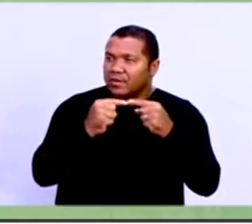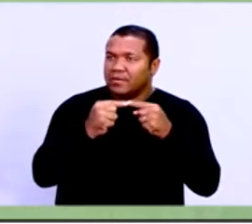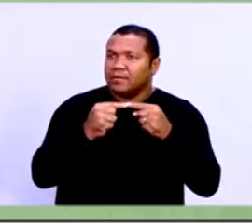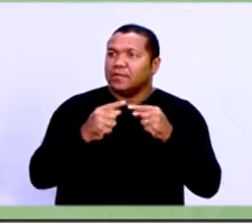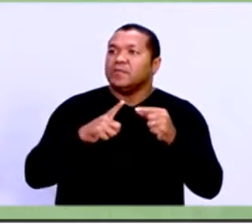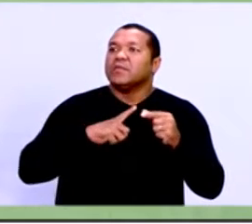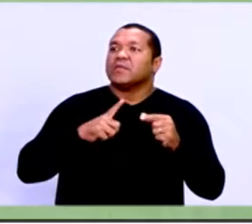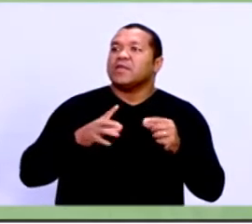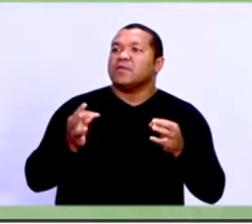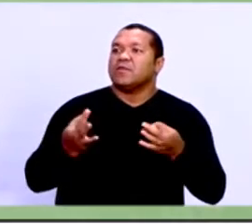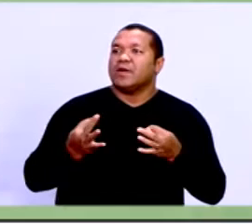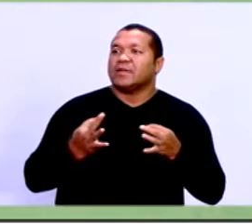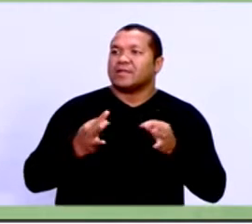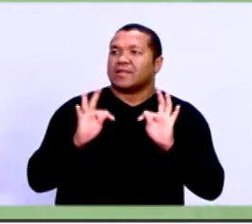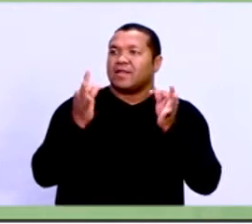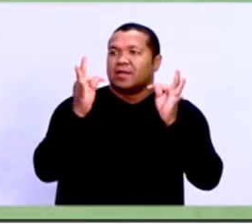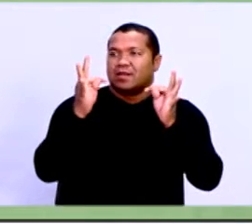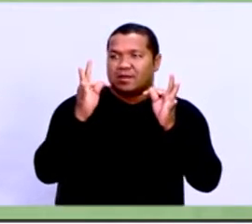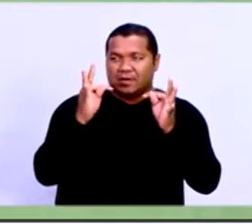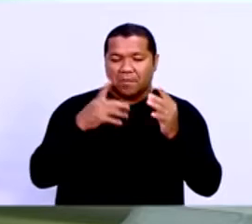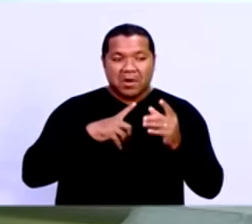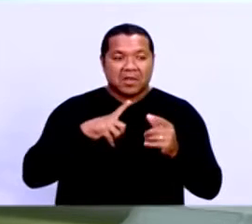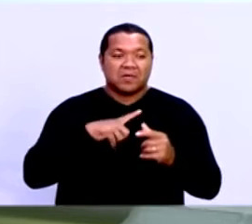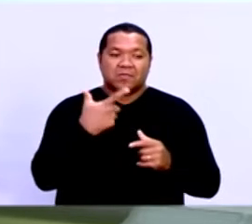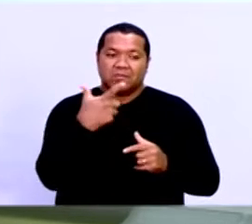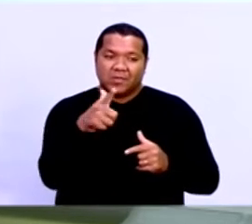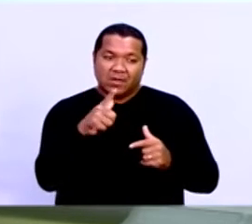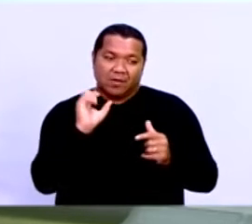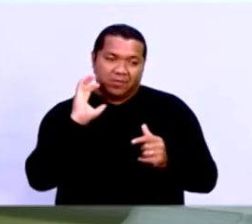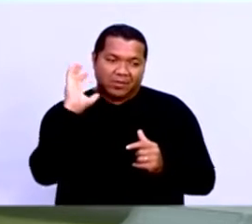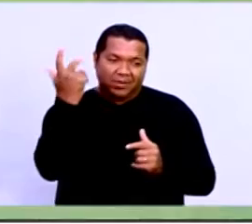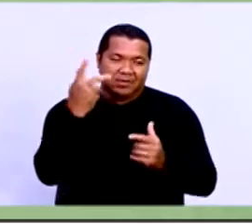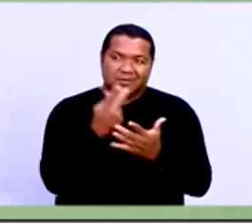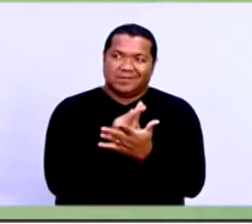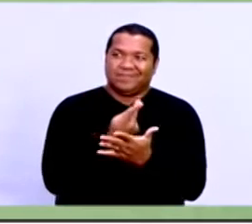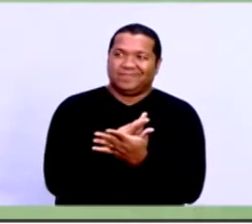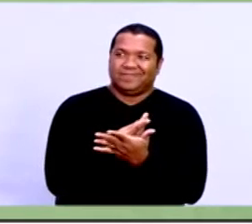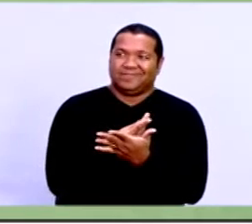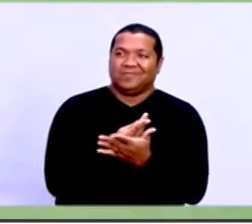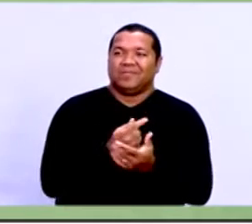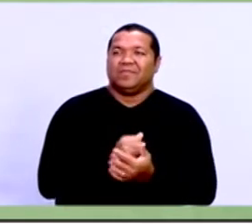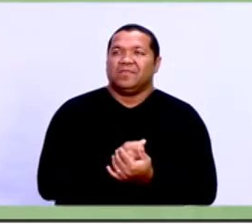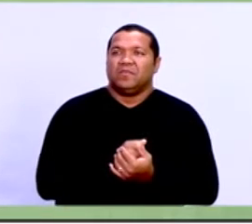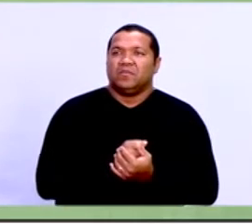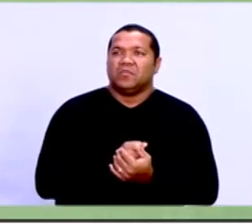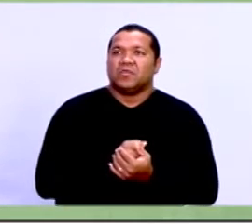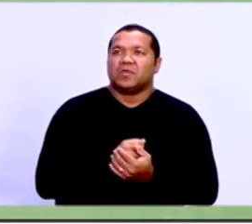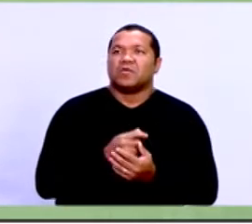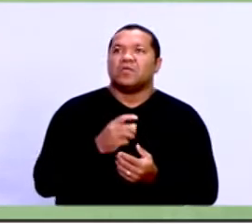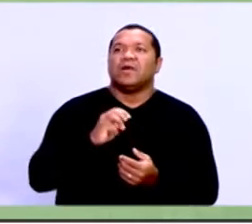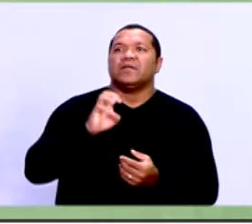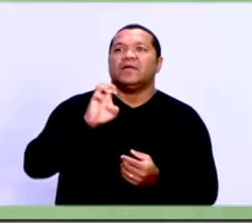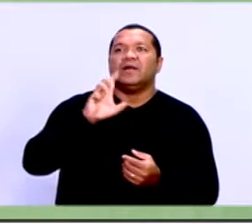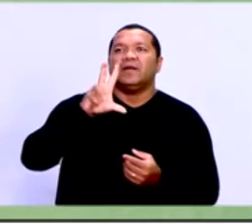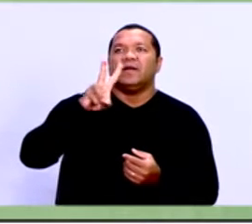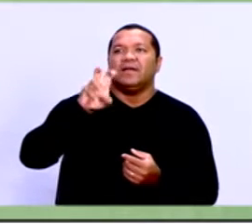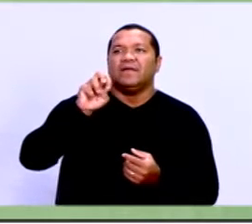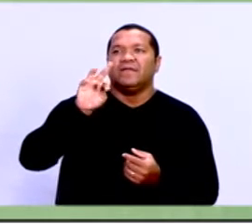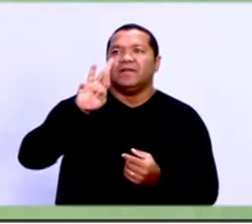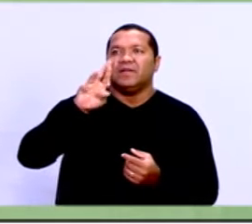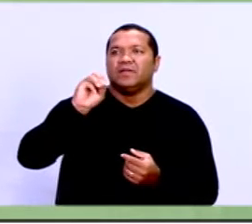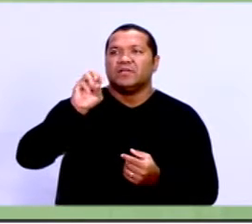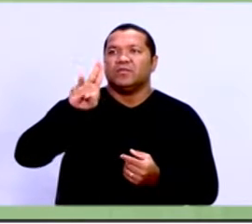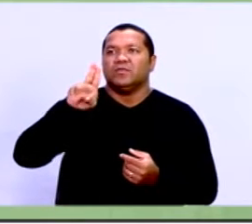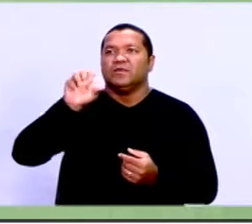uma técnica para que não aconteça esses erros chamada eleitor statement